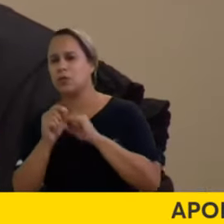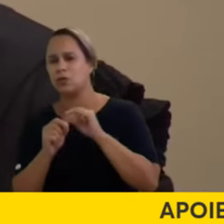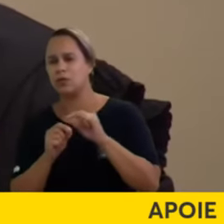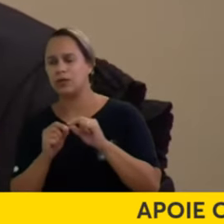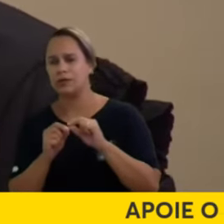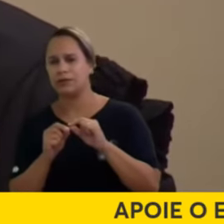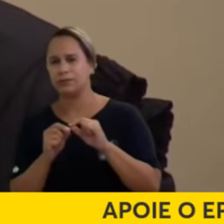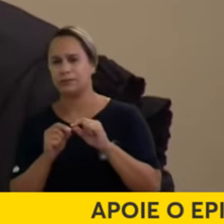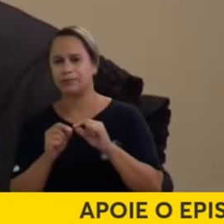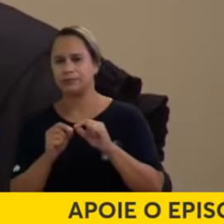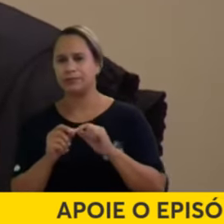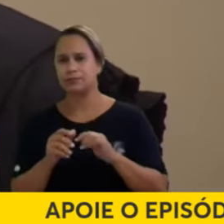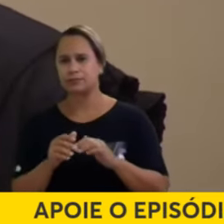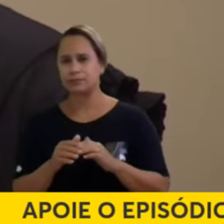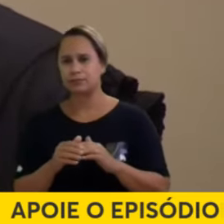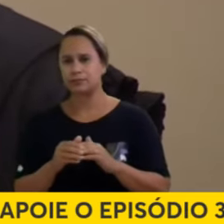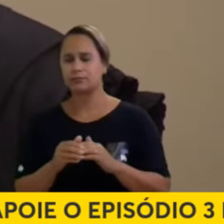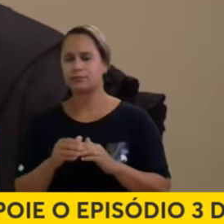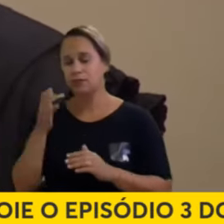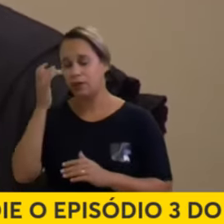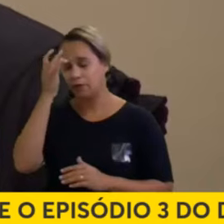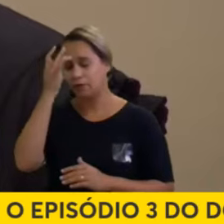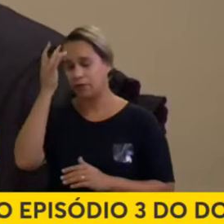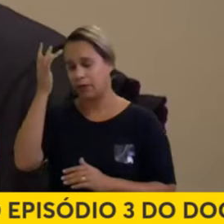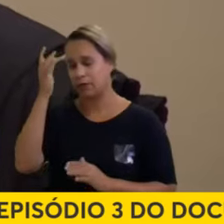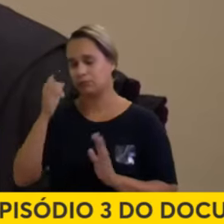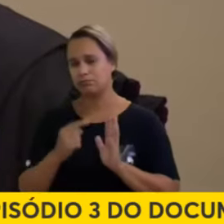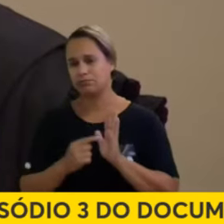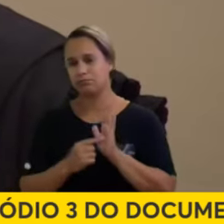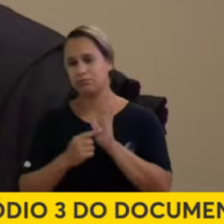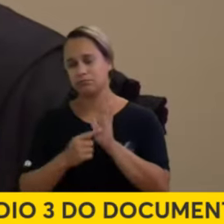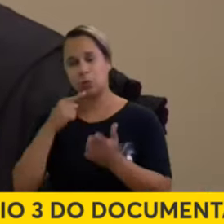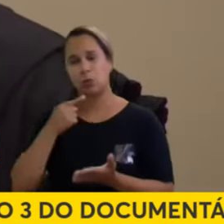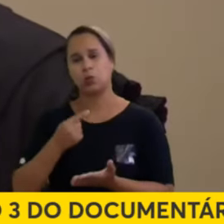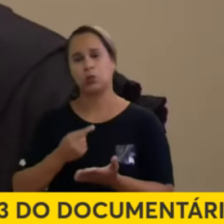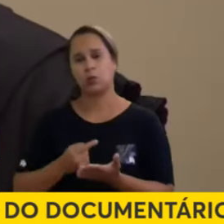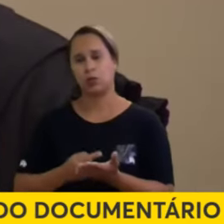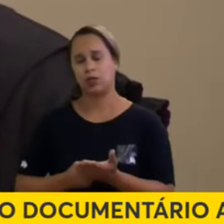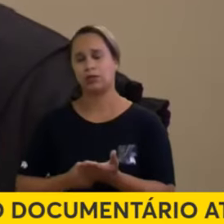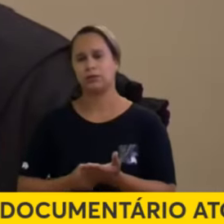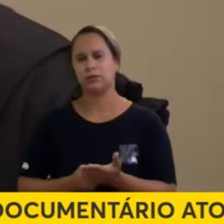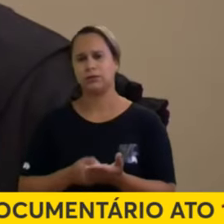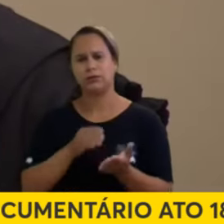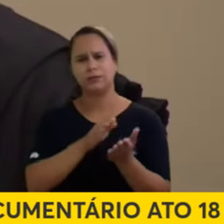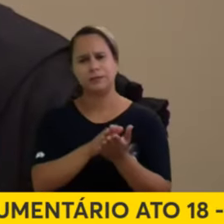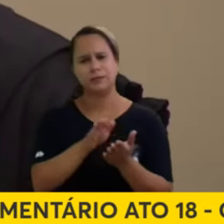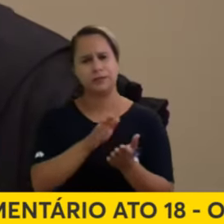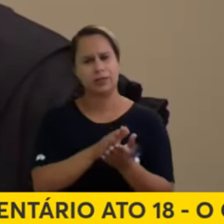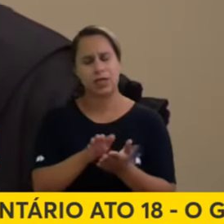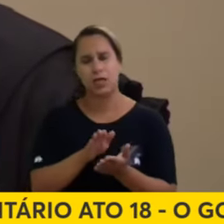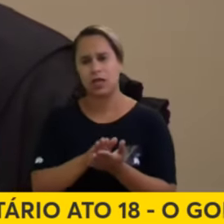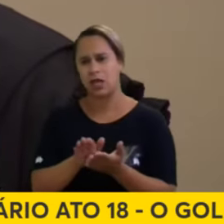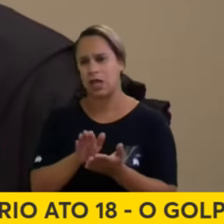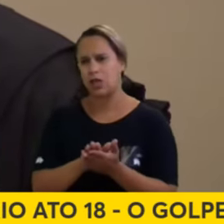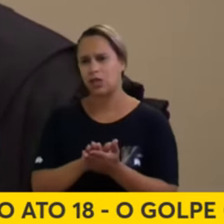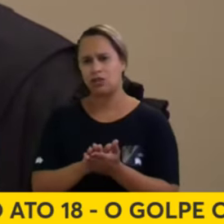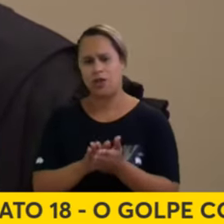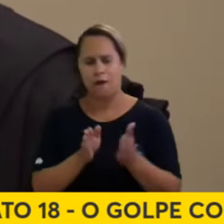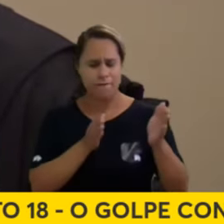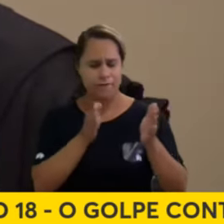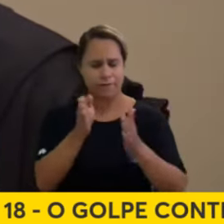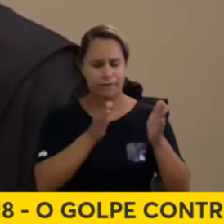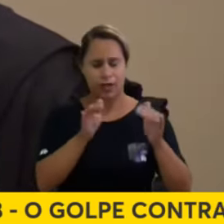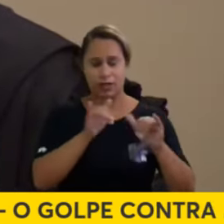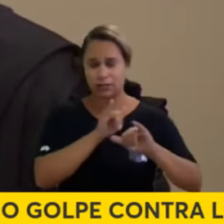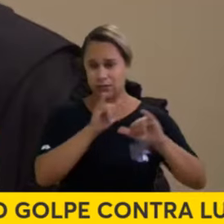prind facilmente se constata que se trata de despesas firmadas já na fase de campanha propriamente dita analisadas